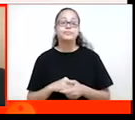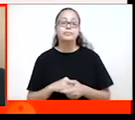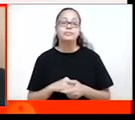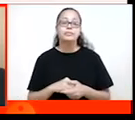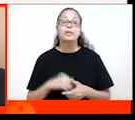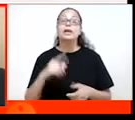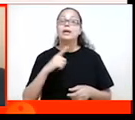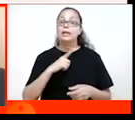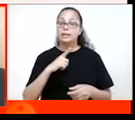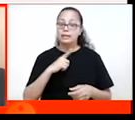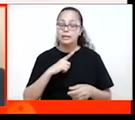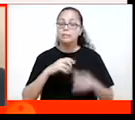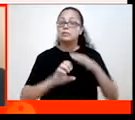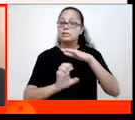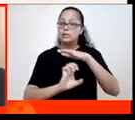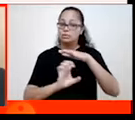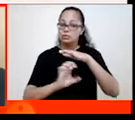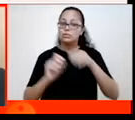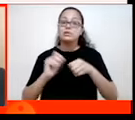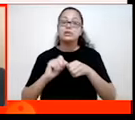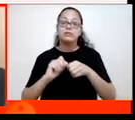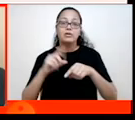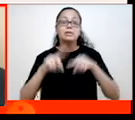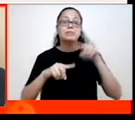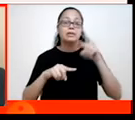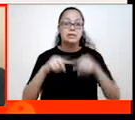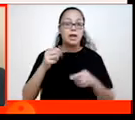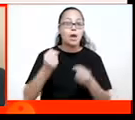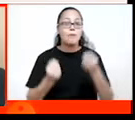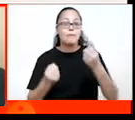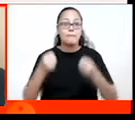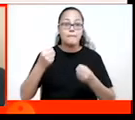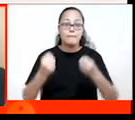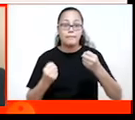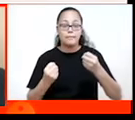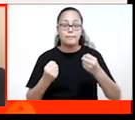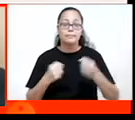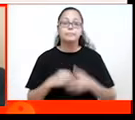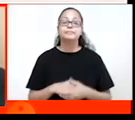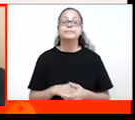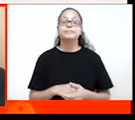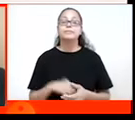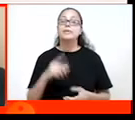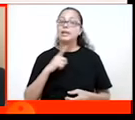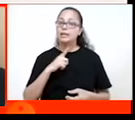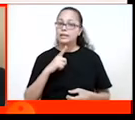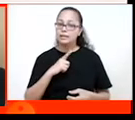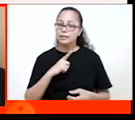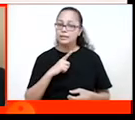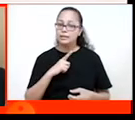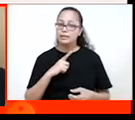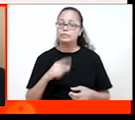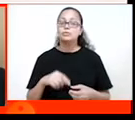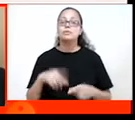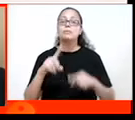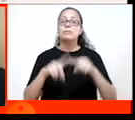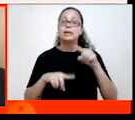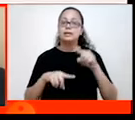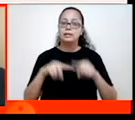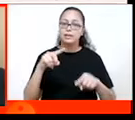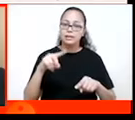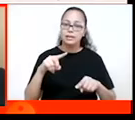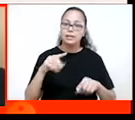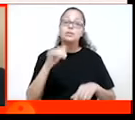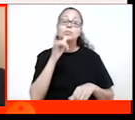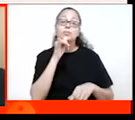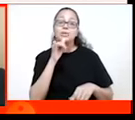exemplo aqui a indústria de autopeças, né, que são peças para veículos, né? Então as peças são produzidas separadamente, né? E nós temos a indústria de bens duráveis, né? Por exemplo,